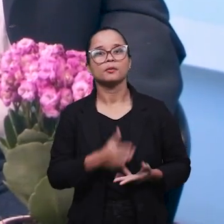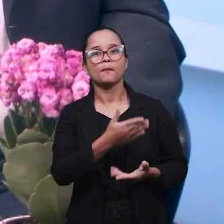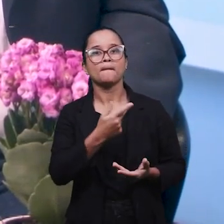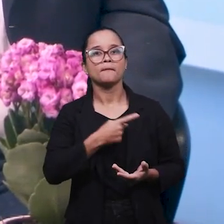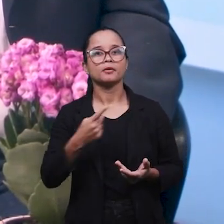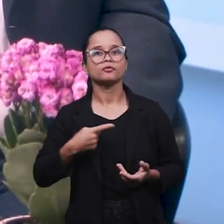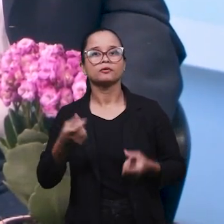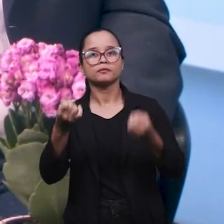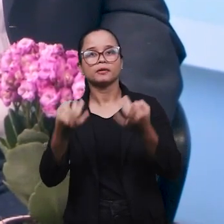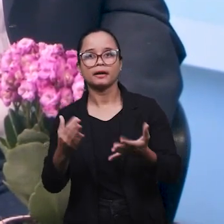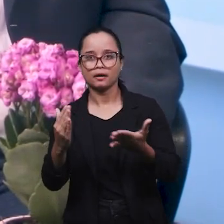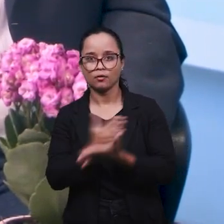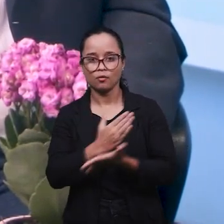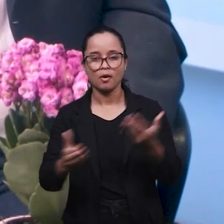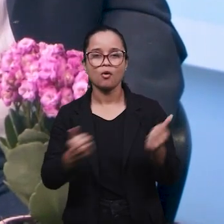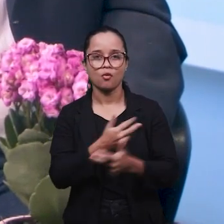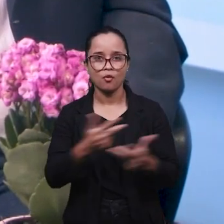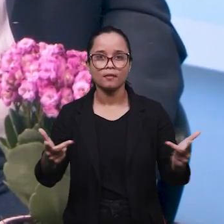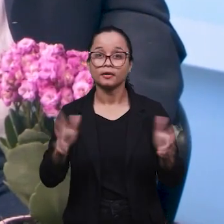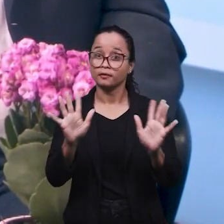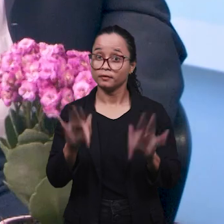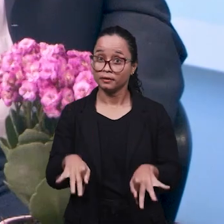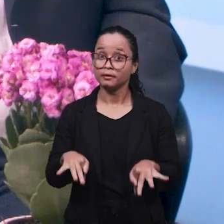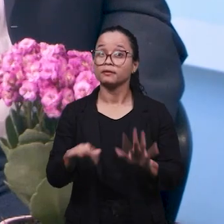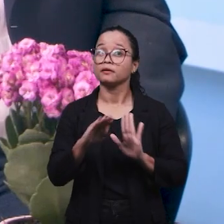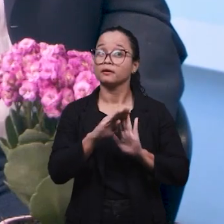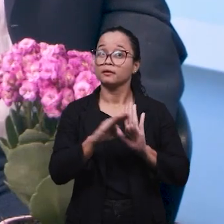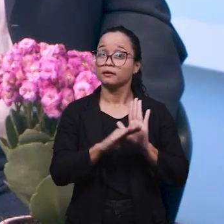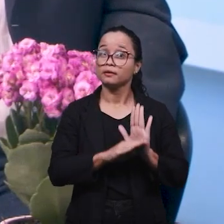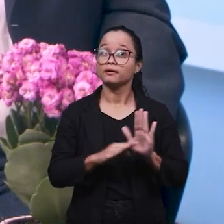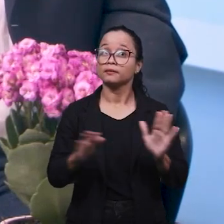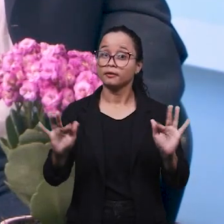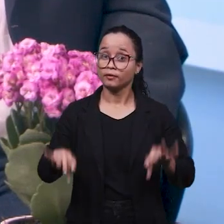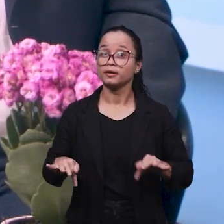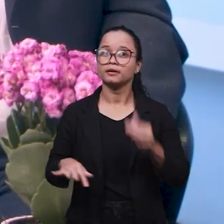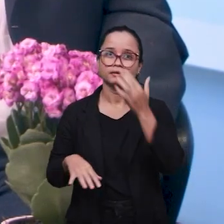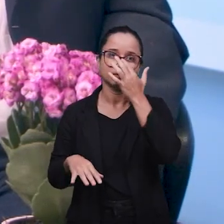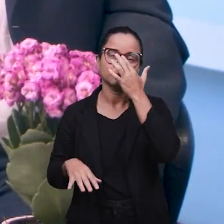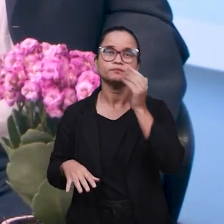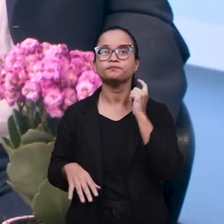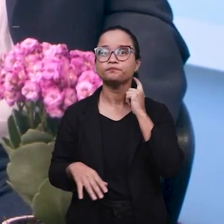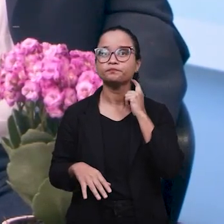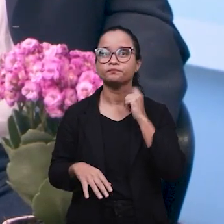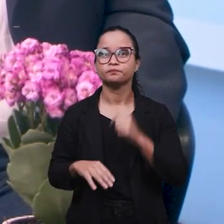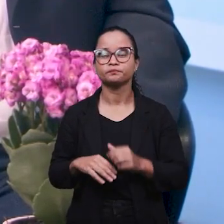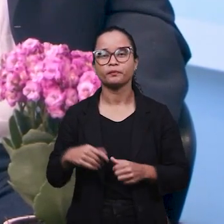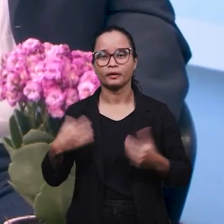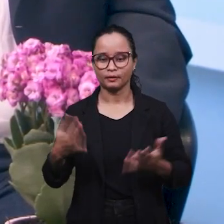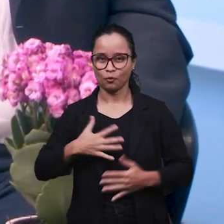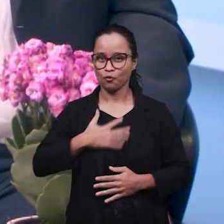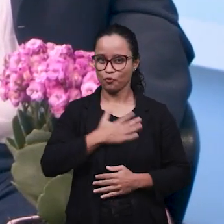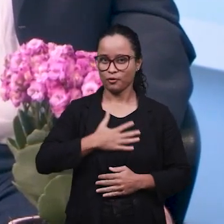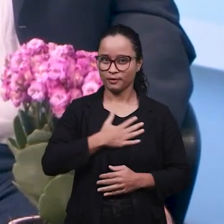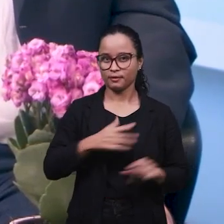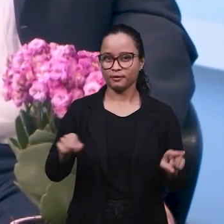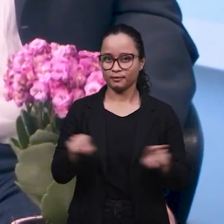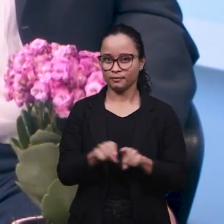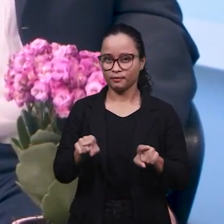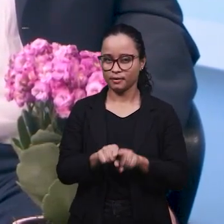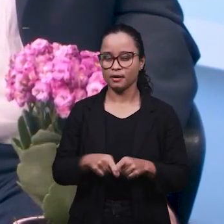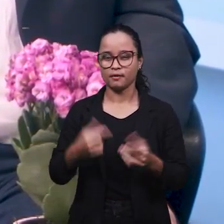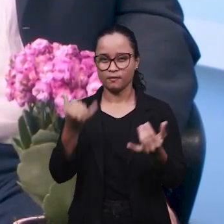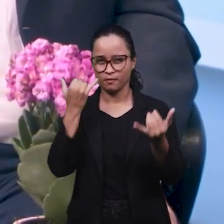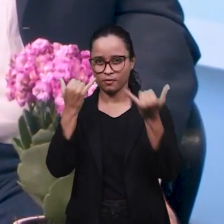alguma coisa para finalizarmos o nosso programa? Pastor Gilson? Eu gostaria ainda de deixar uma informação,